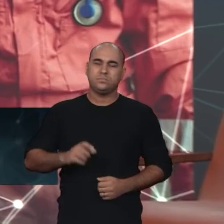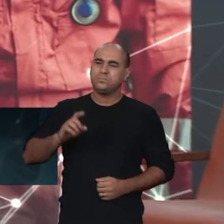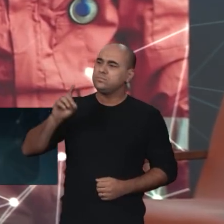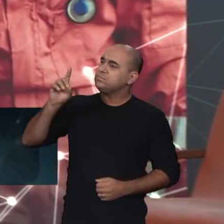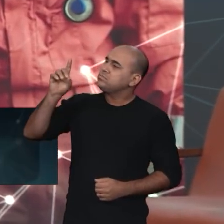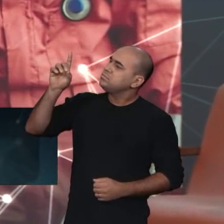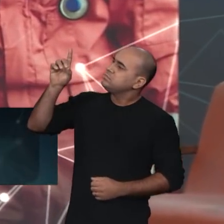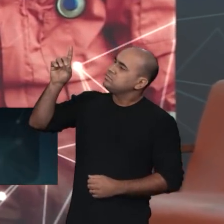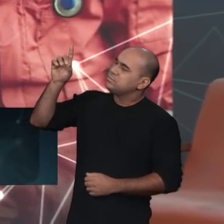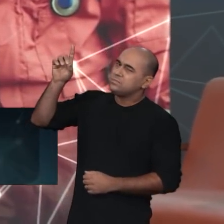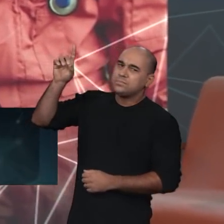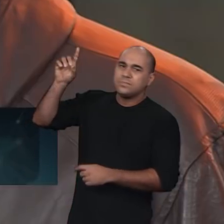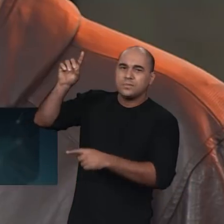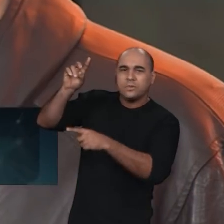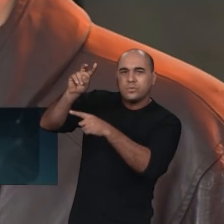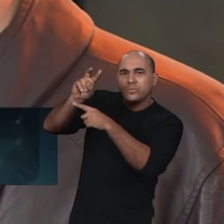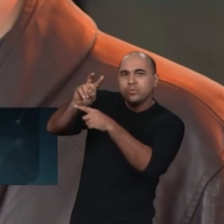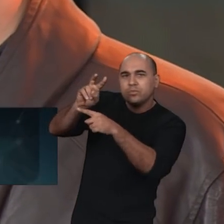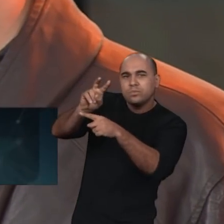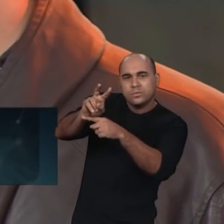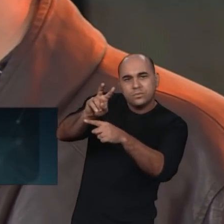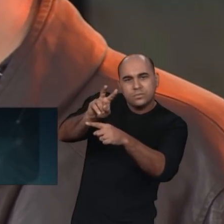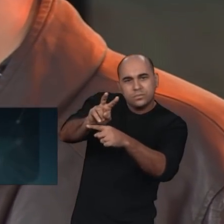Cuidei de você